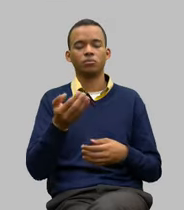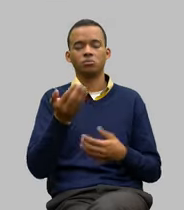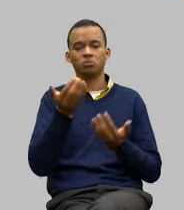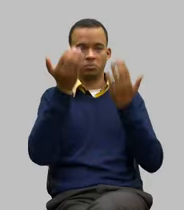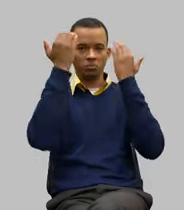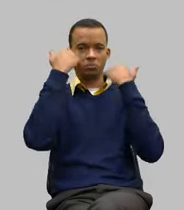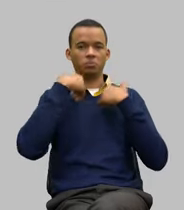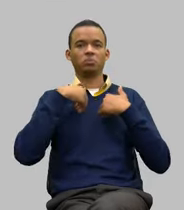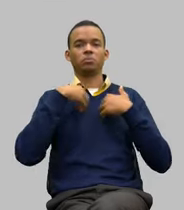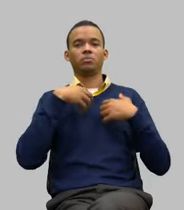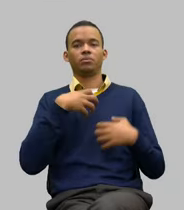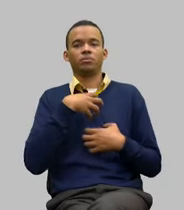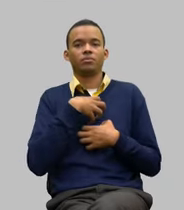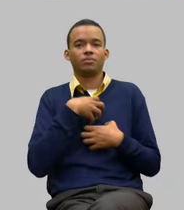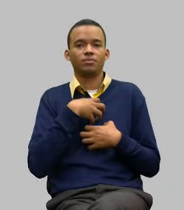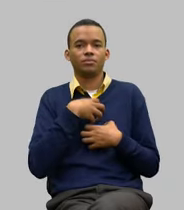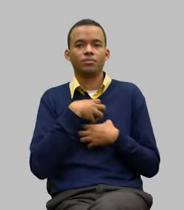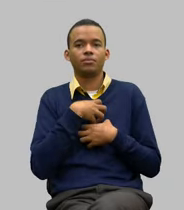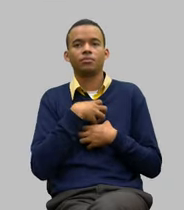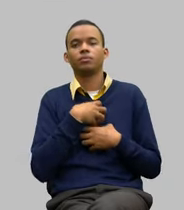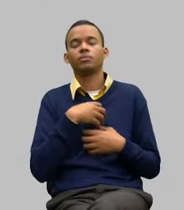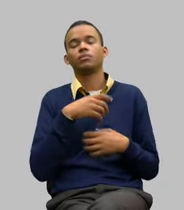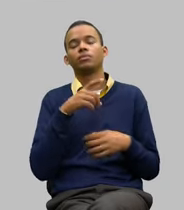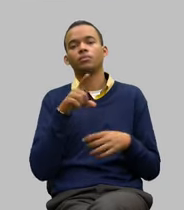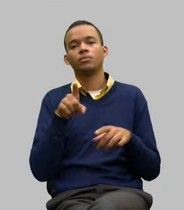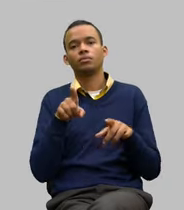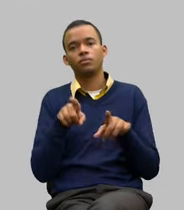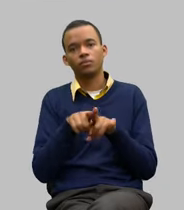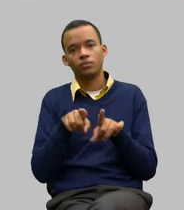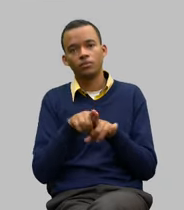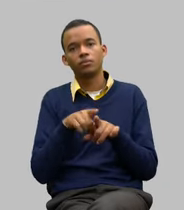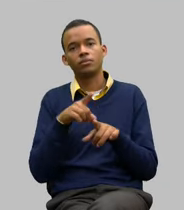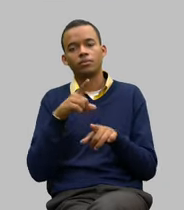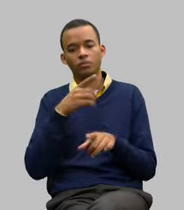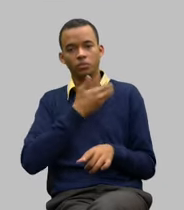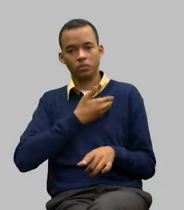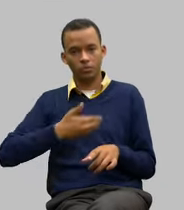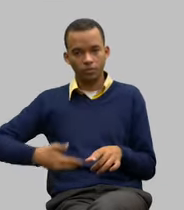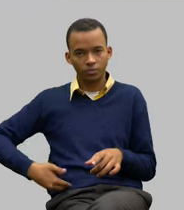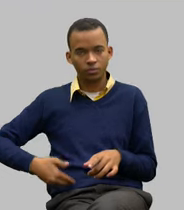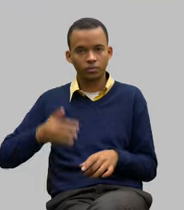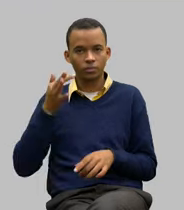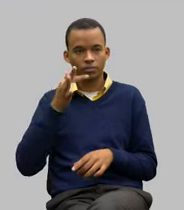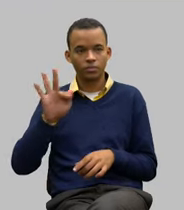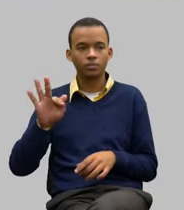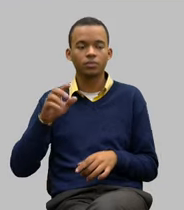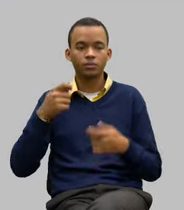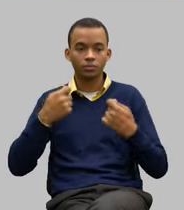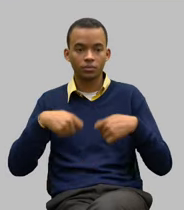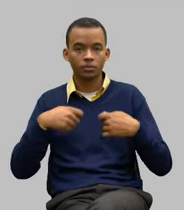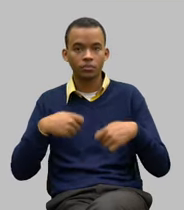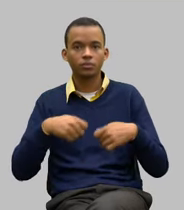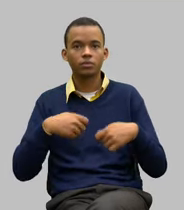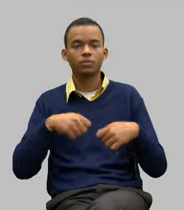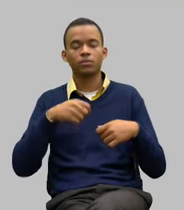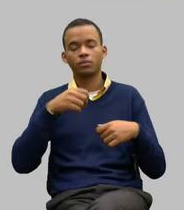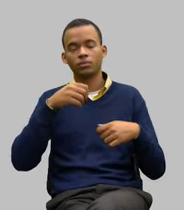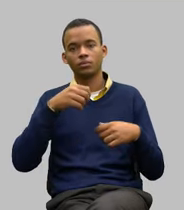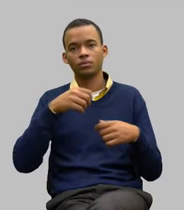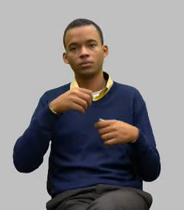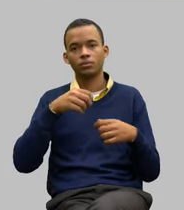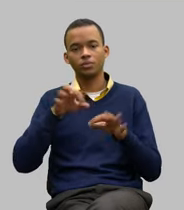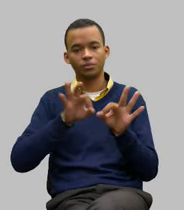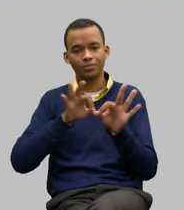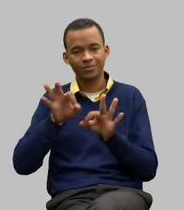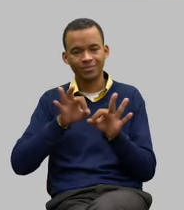próprio Governo Federal para que isso seja banido das prisões né ao invés de